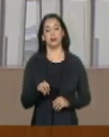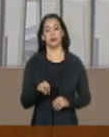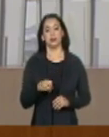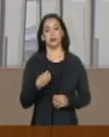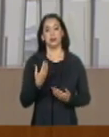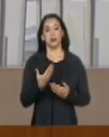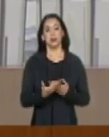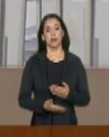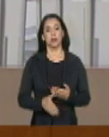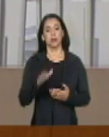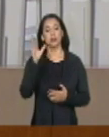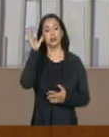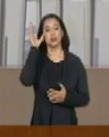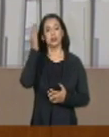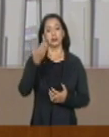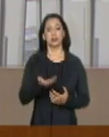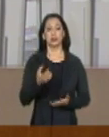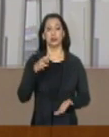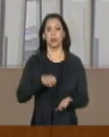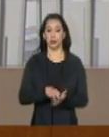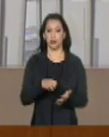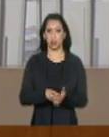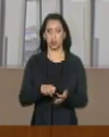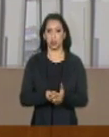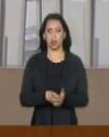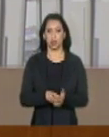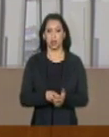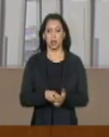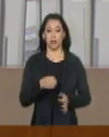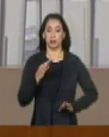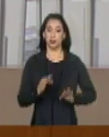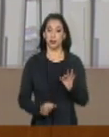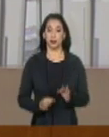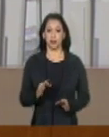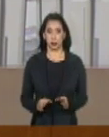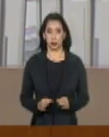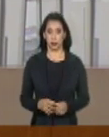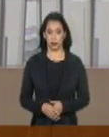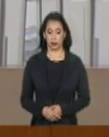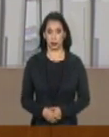diante de decisões condenatórias colegiadas.